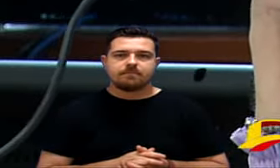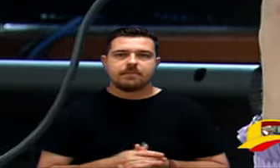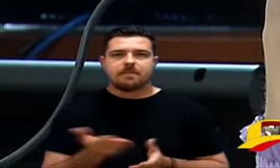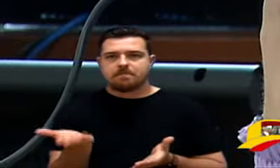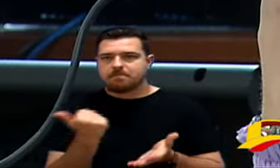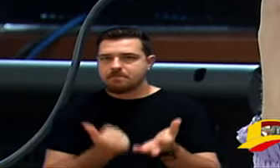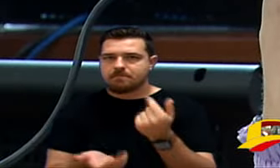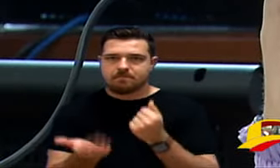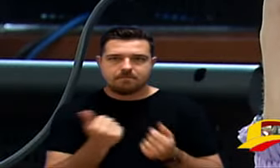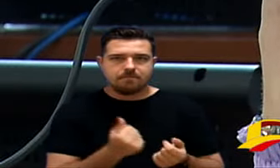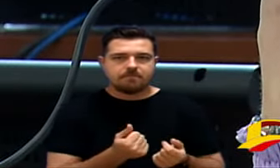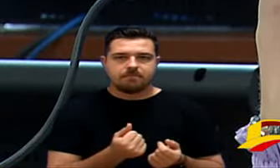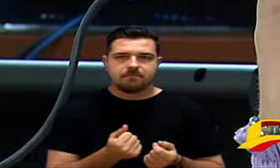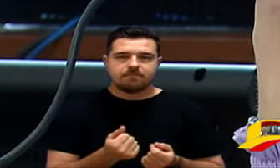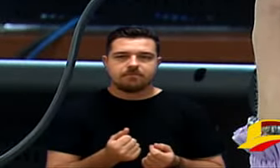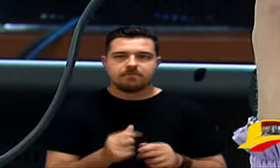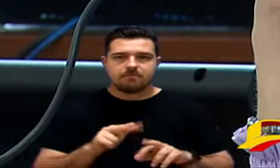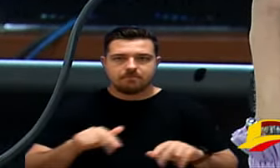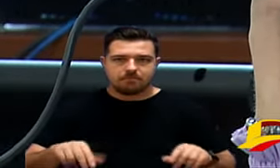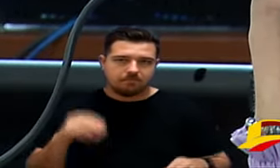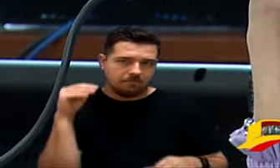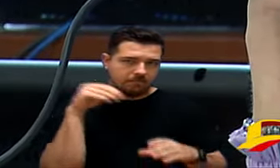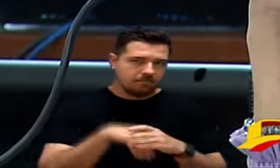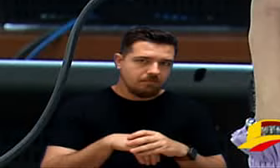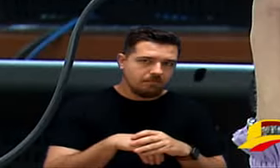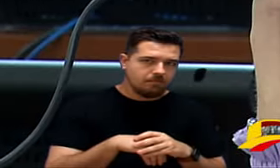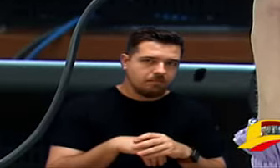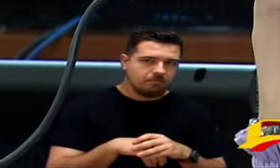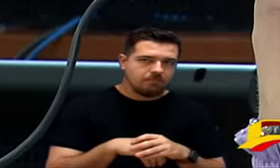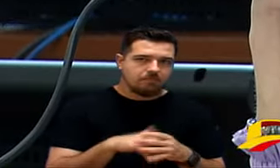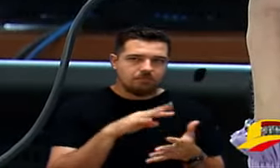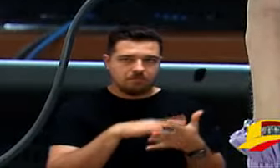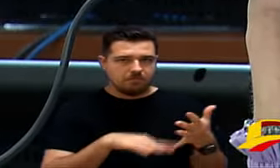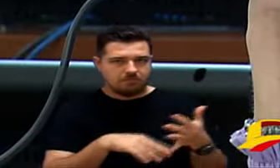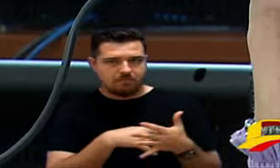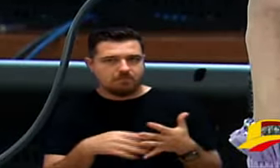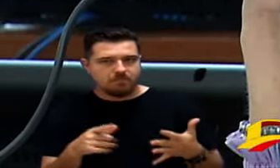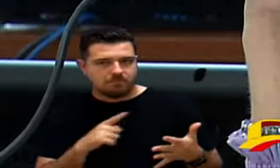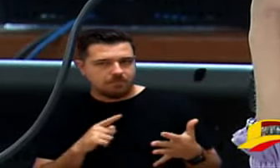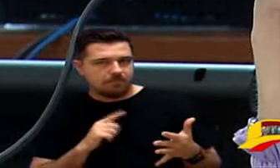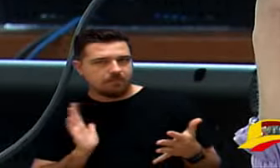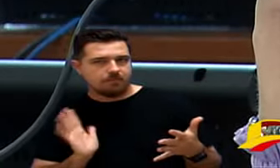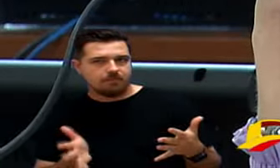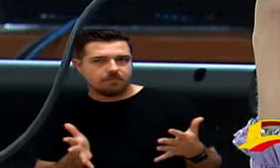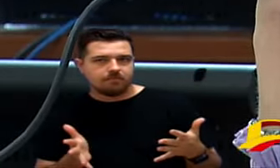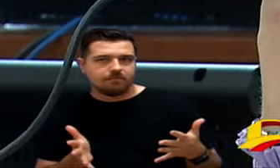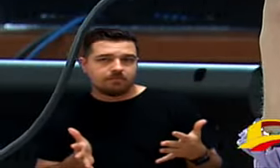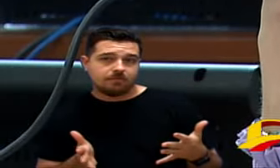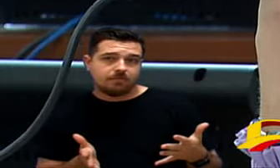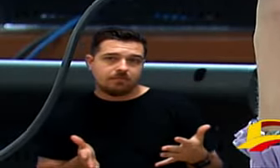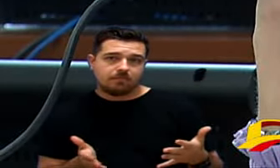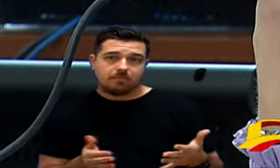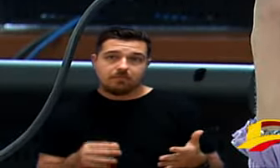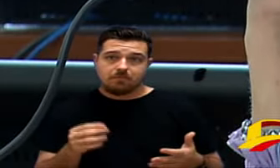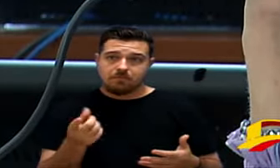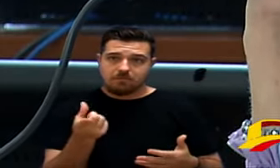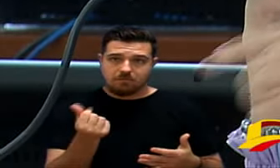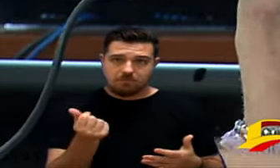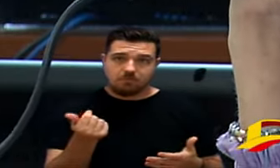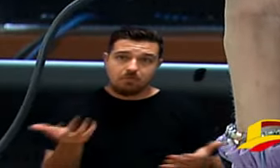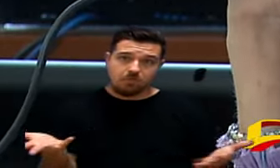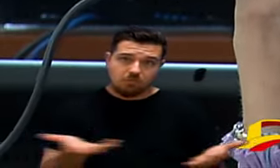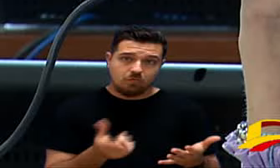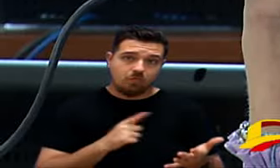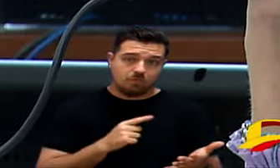chamamento da guarda civil municipal tá incluso já esse valor porque esse valor é mais para cobrir que você já tem tem